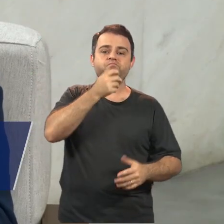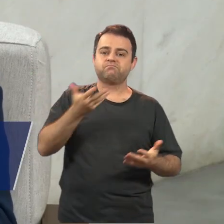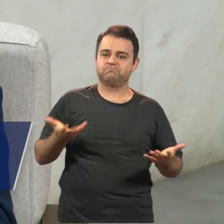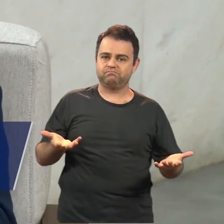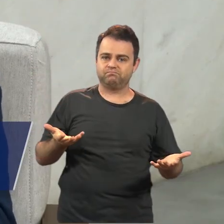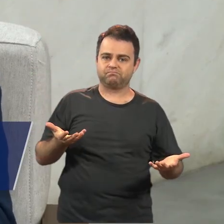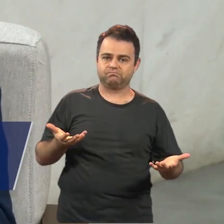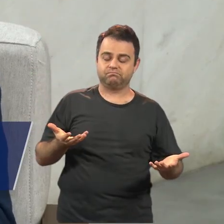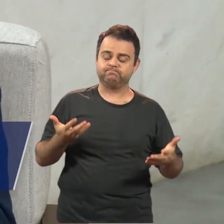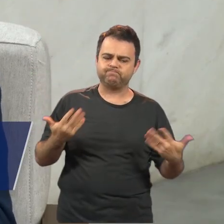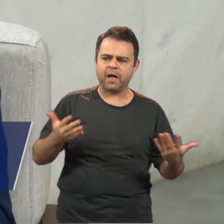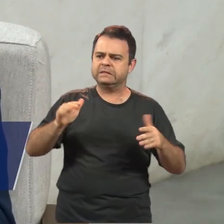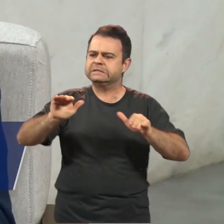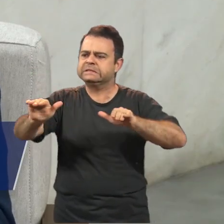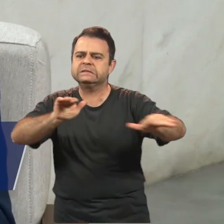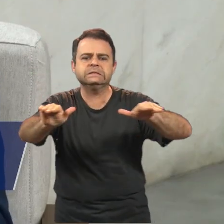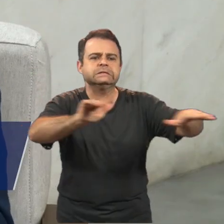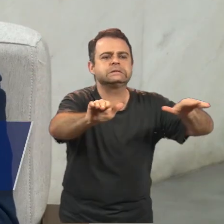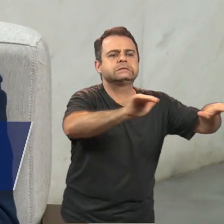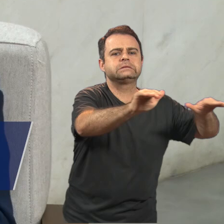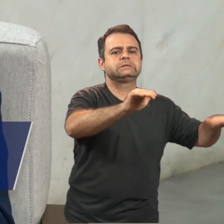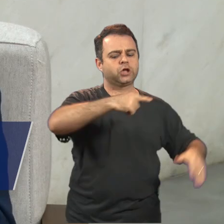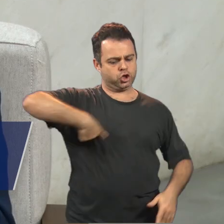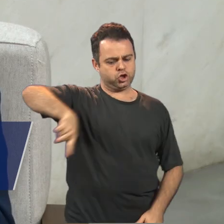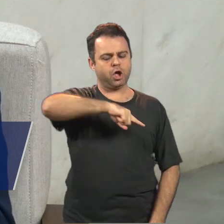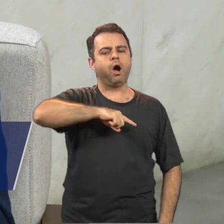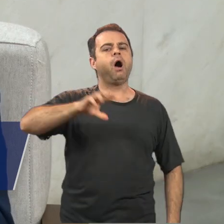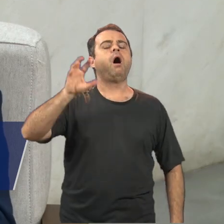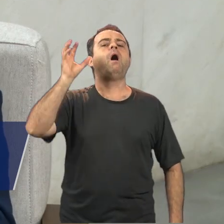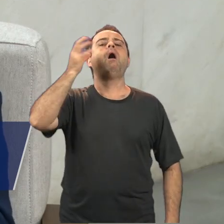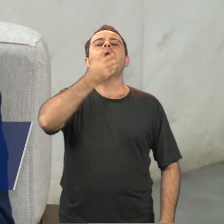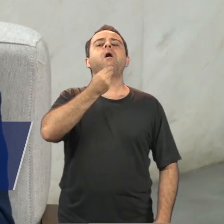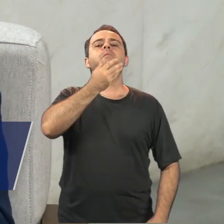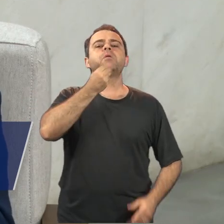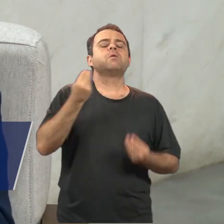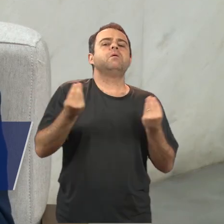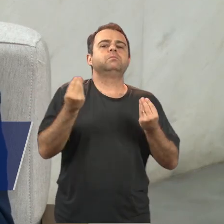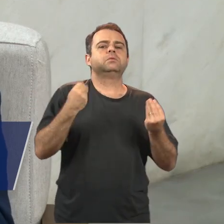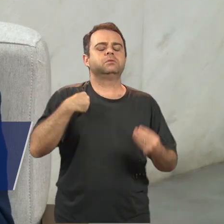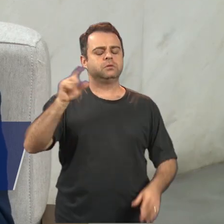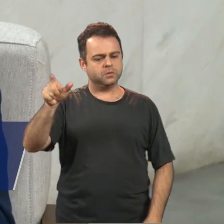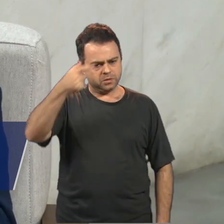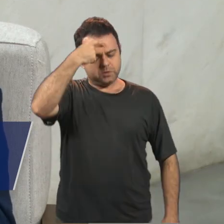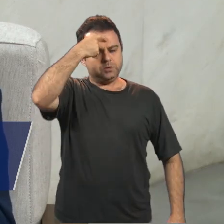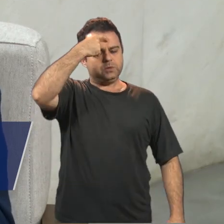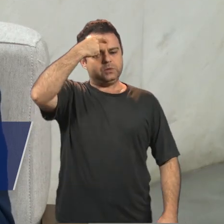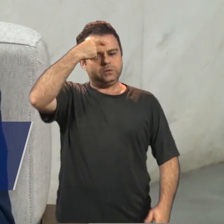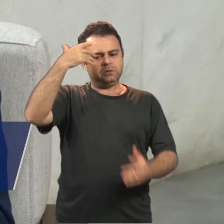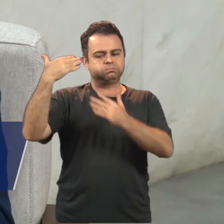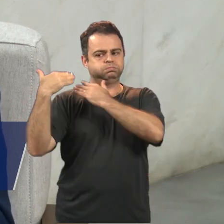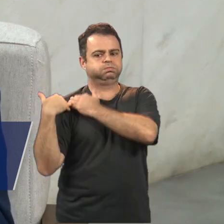É essa mobilização de fazer nós homens entendermos que nós temos essa não só importância,